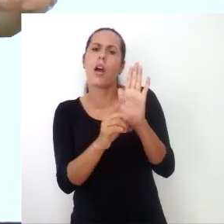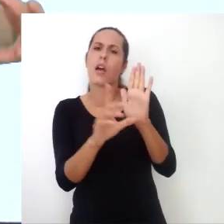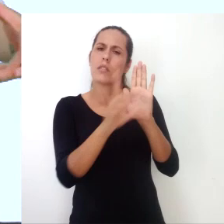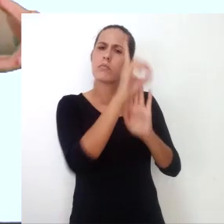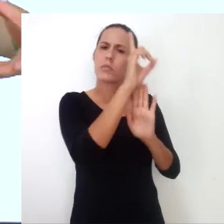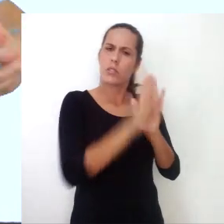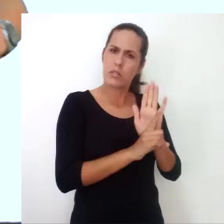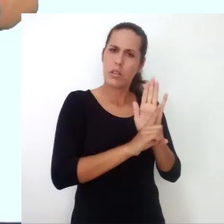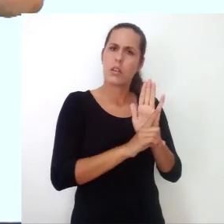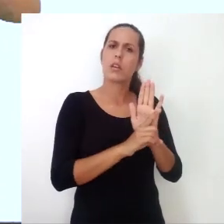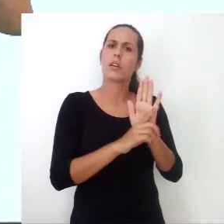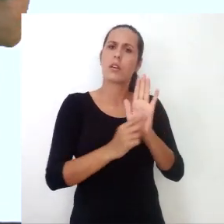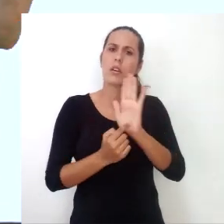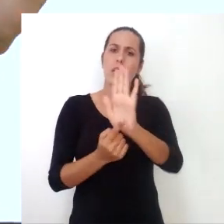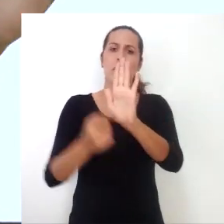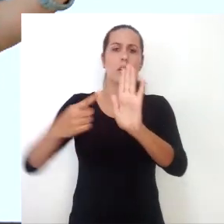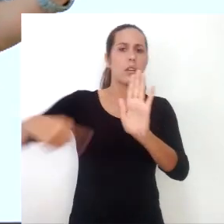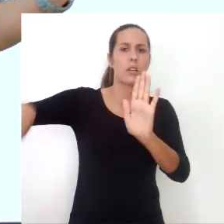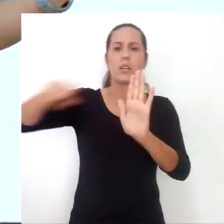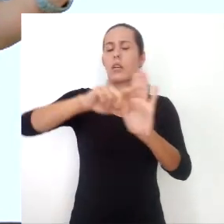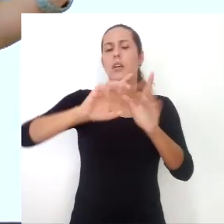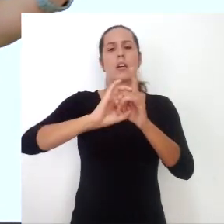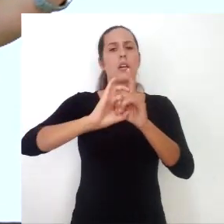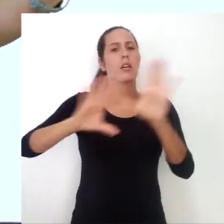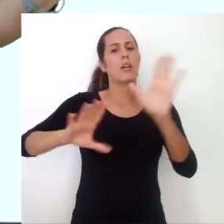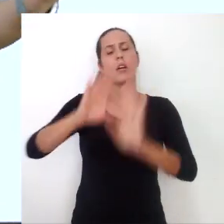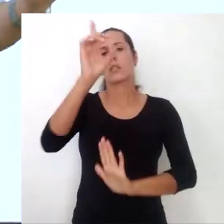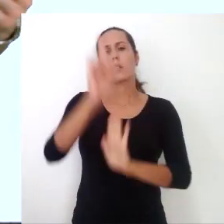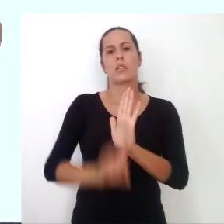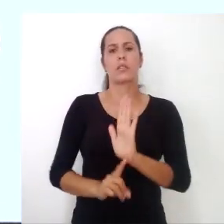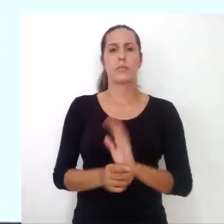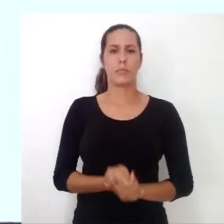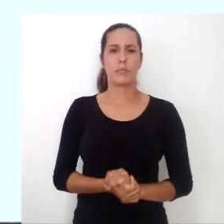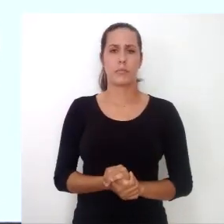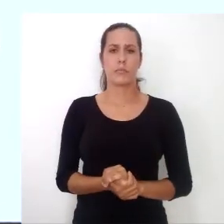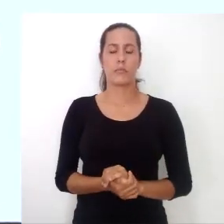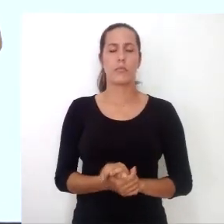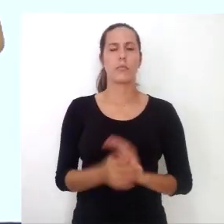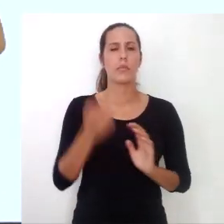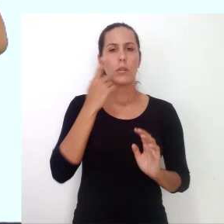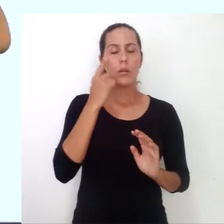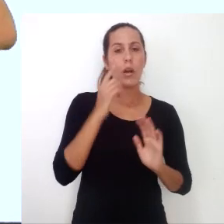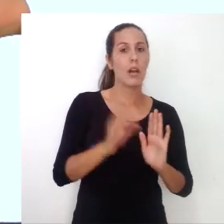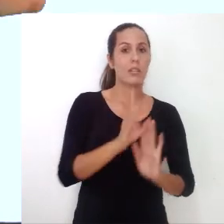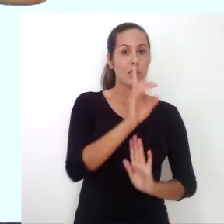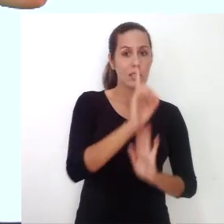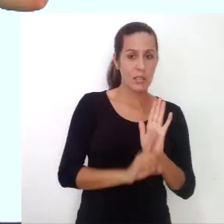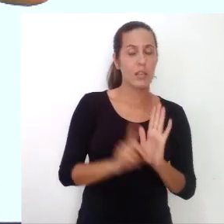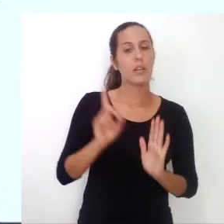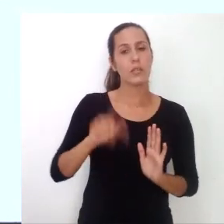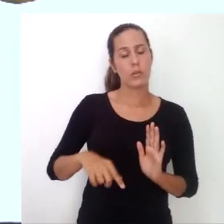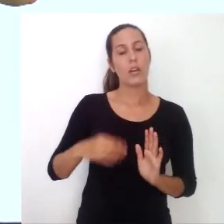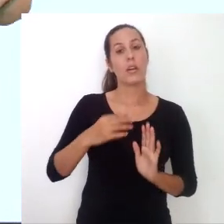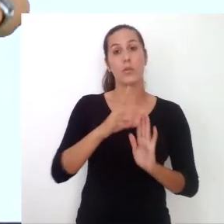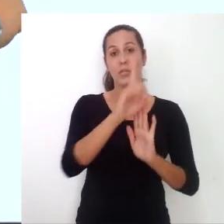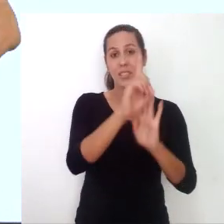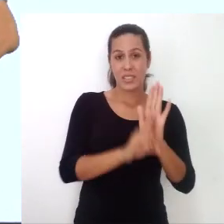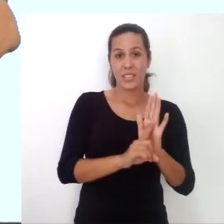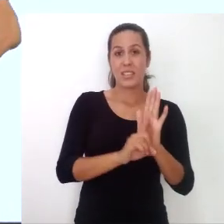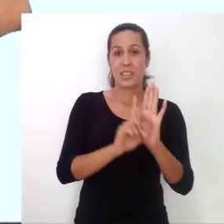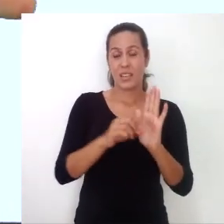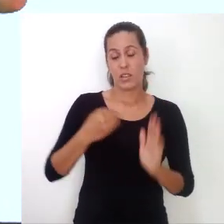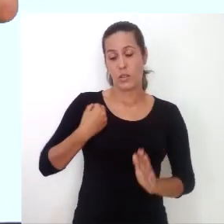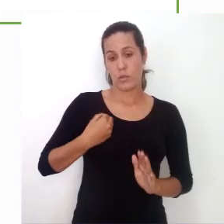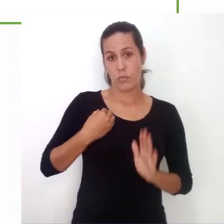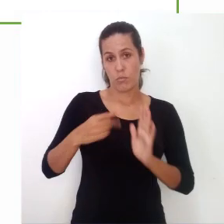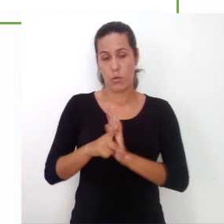ter direito. Lembram do nosso início? E quando eu falei que o direito é o direito a ter